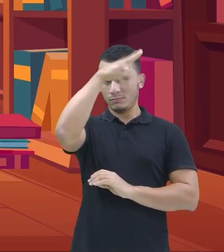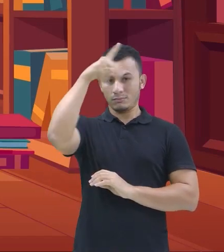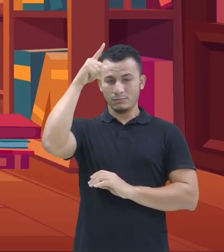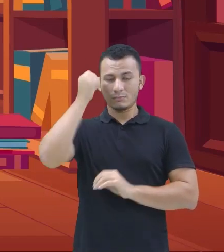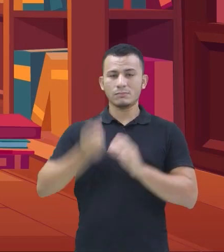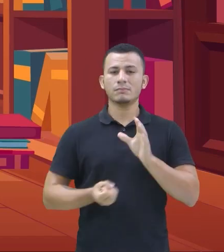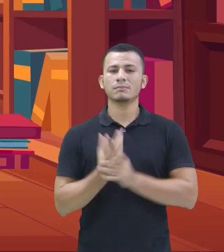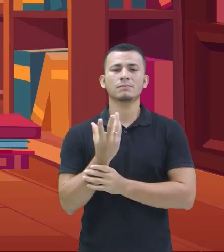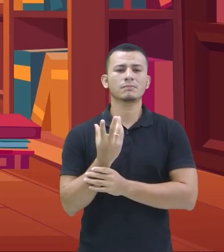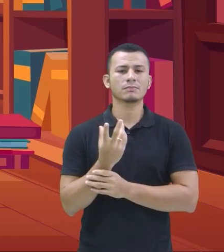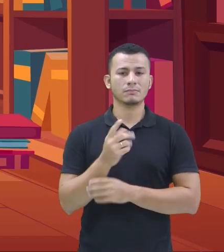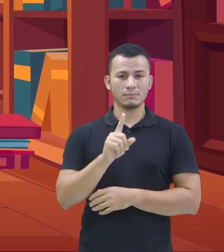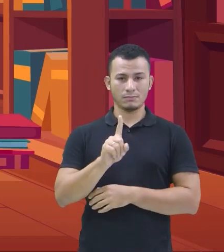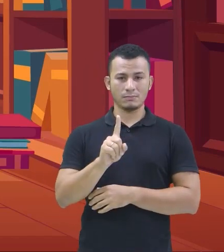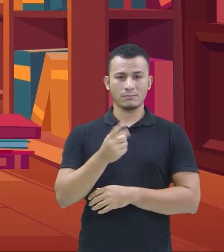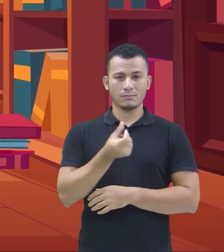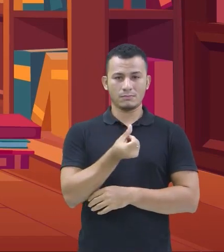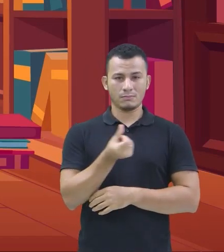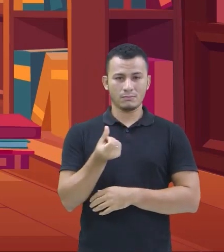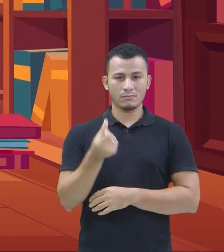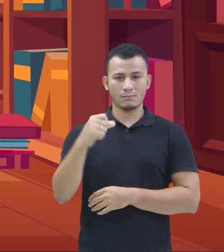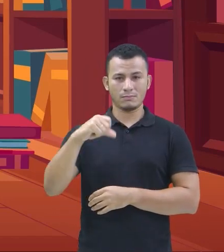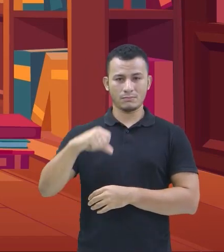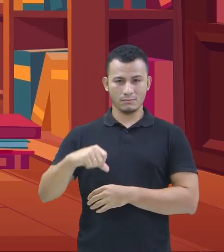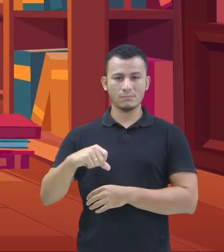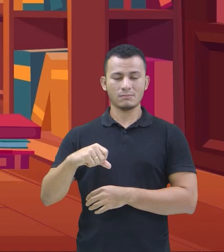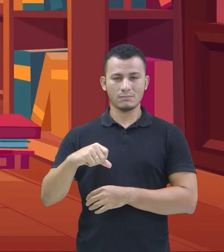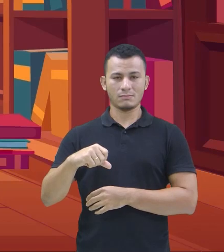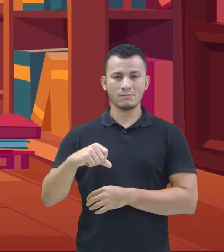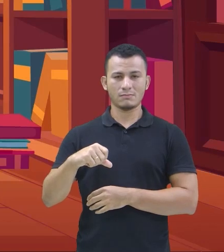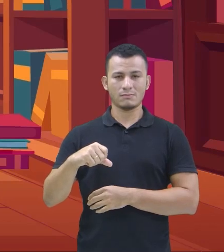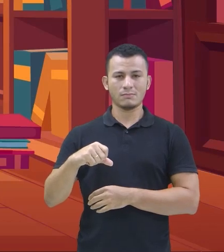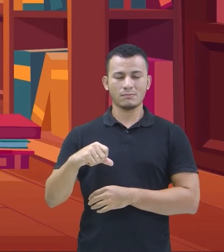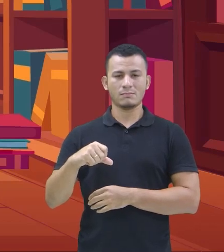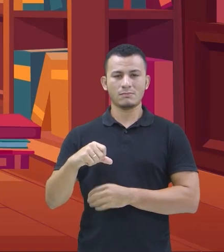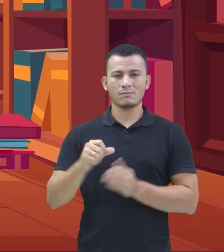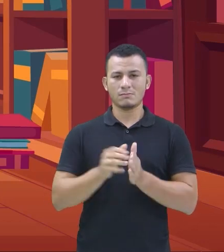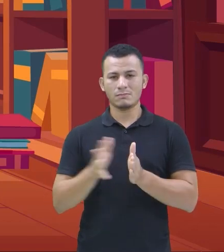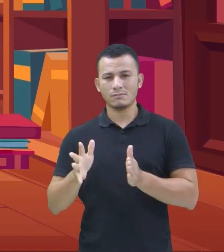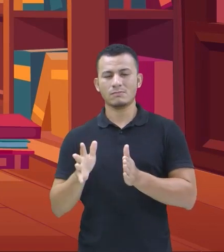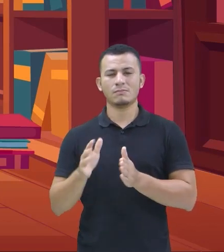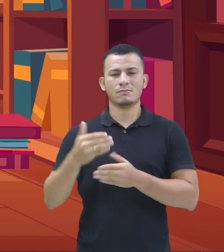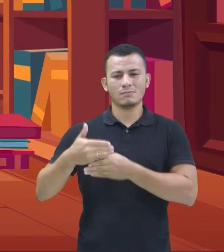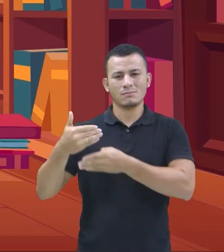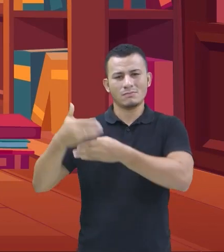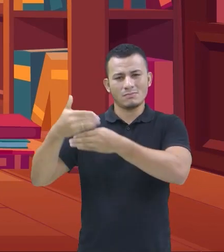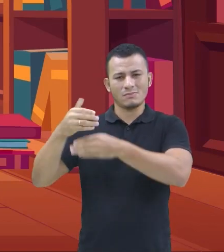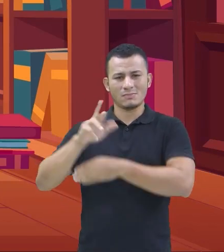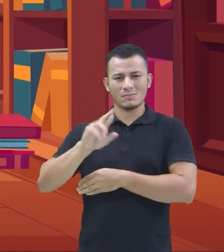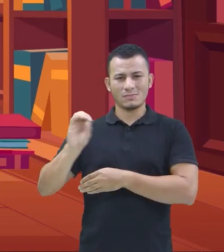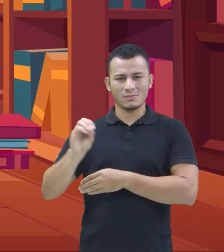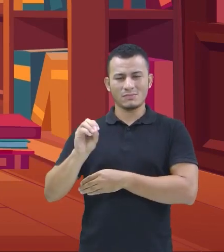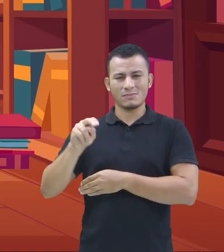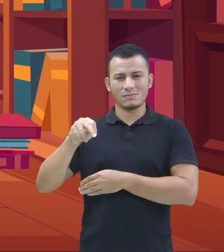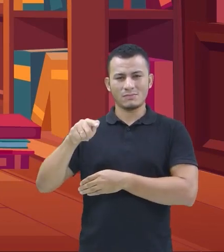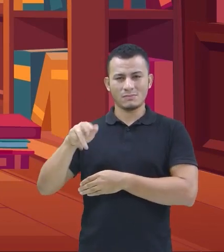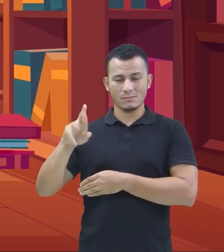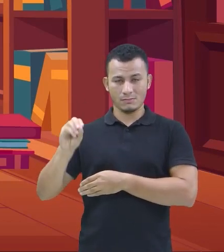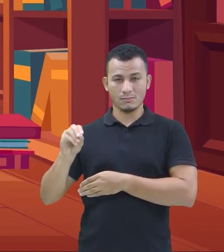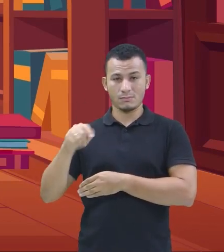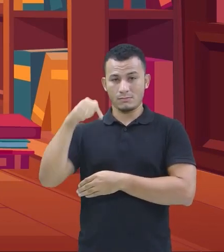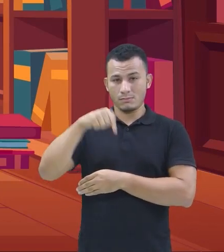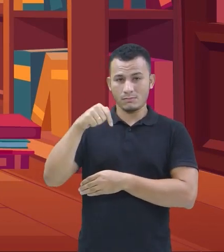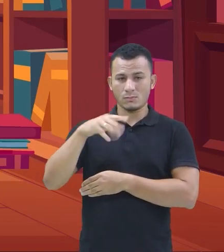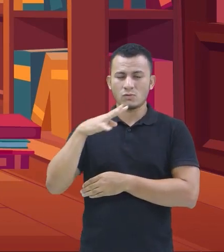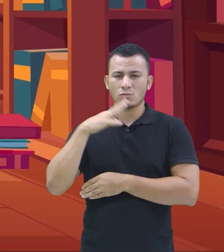Manaus foi fundada em 1669 a partir da fortaleza do Rio Negro. A cidade ficou